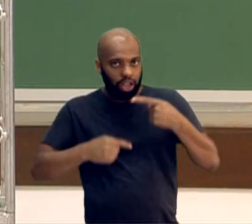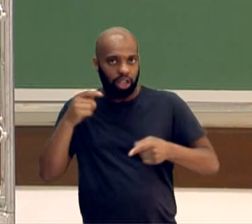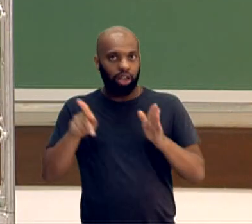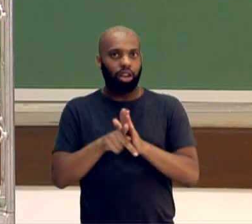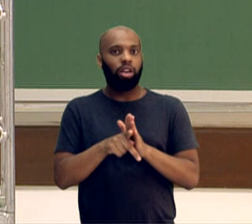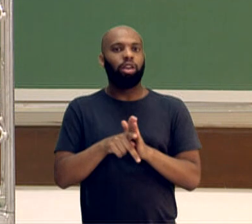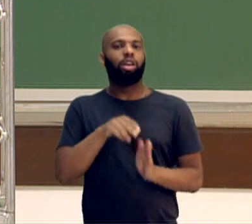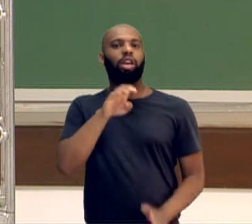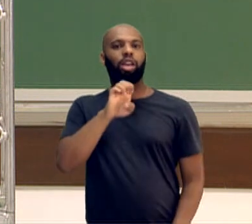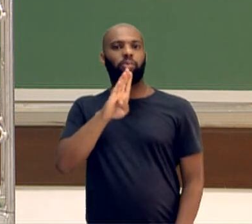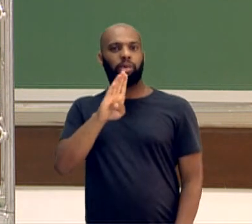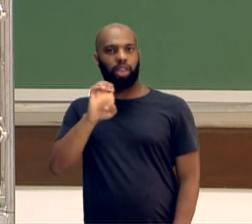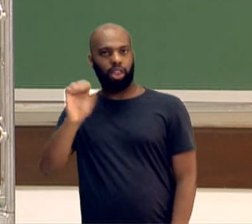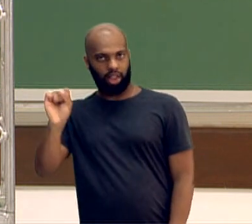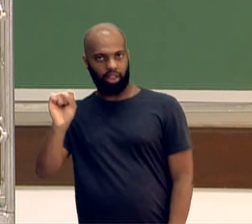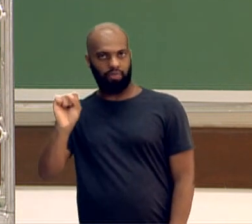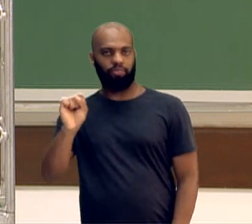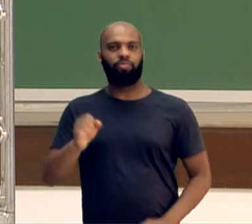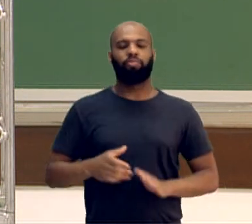Né?